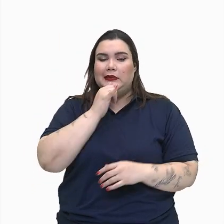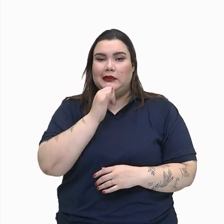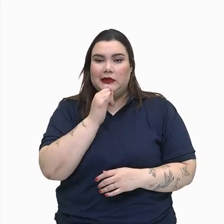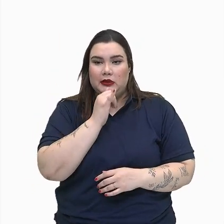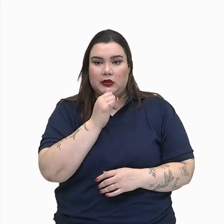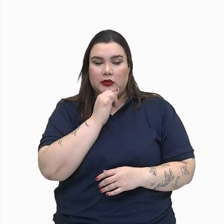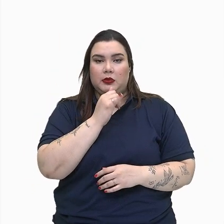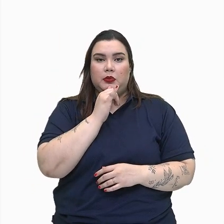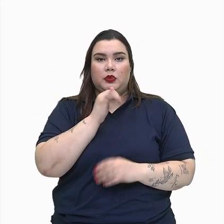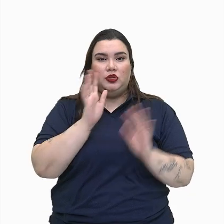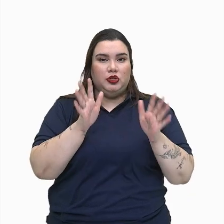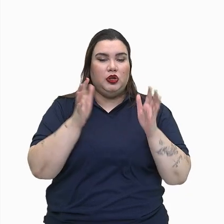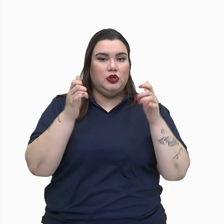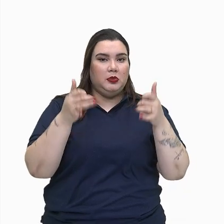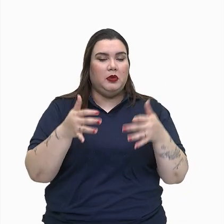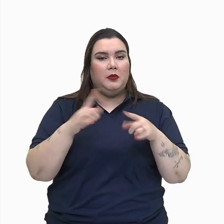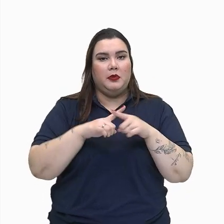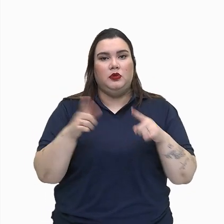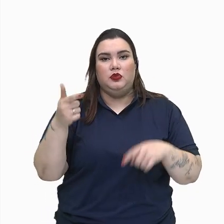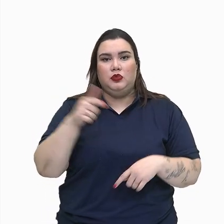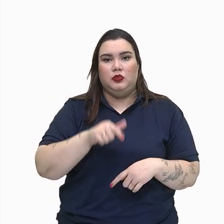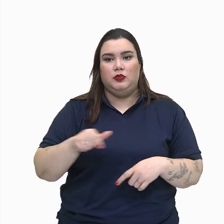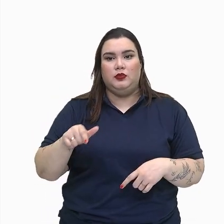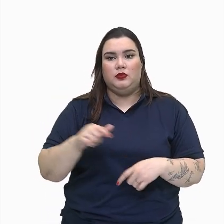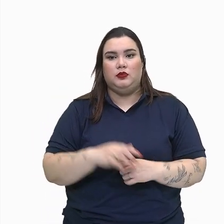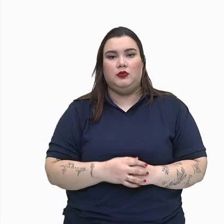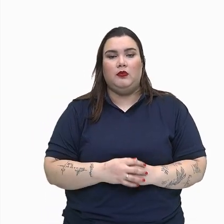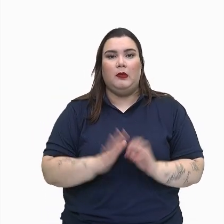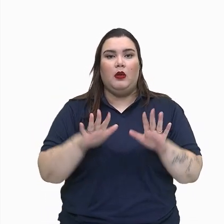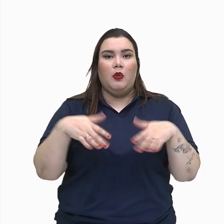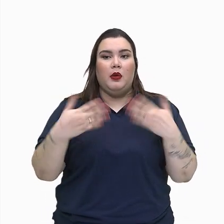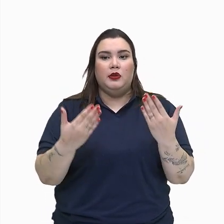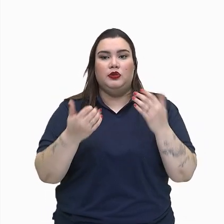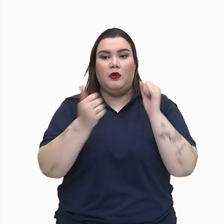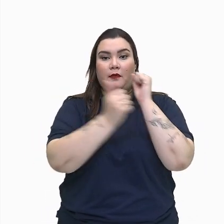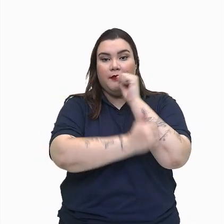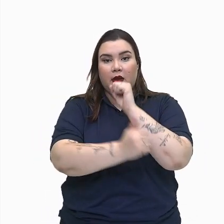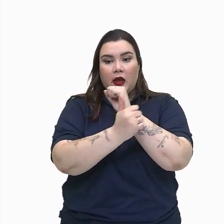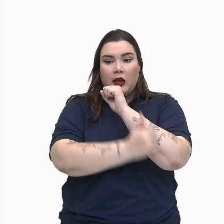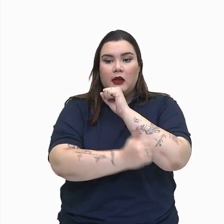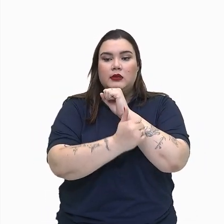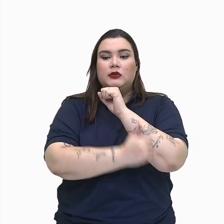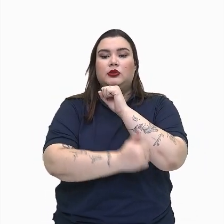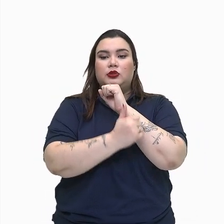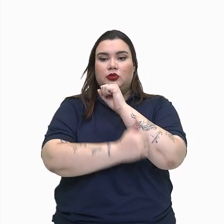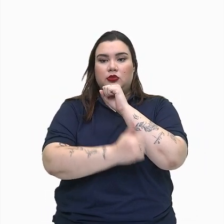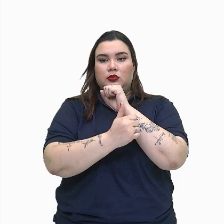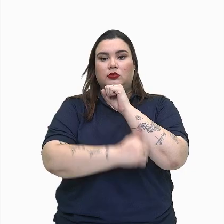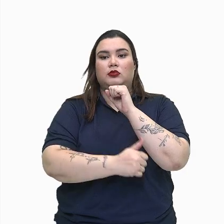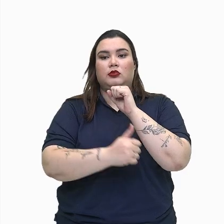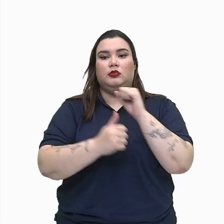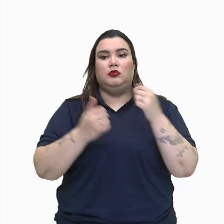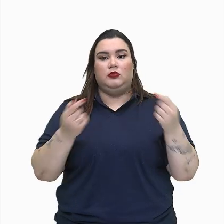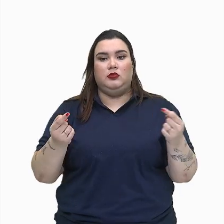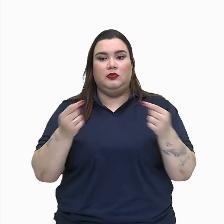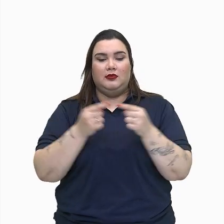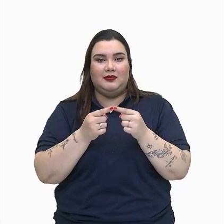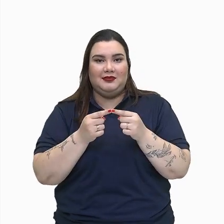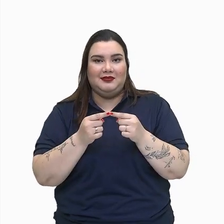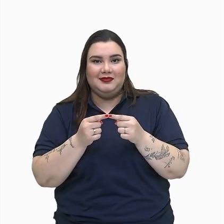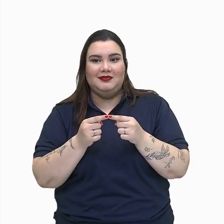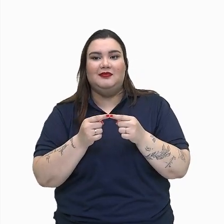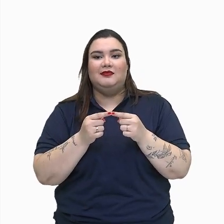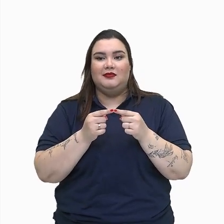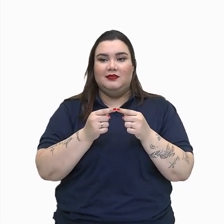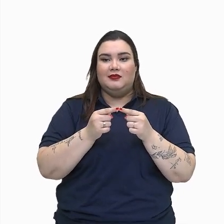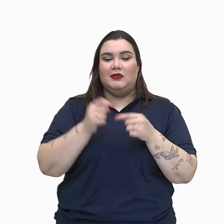citar novamente, que os dejetos, tá? Os dejetos, quando eu falo em dejetos, nós estamos falando sim